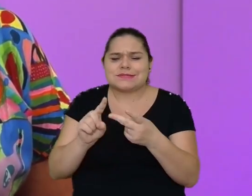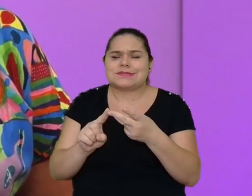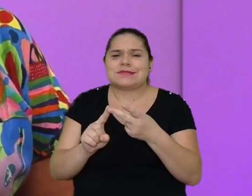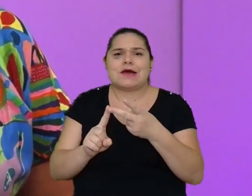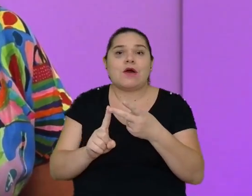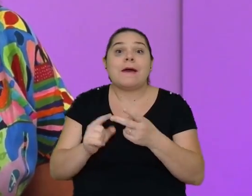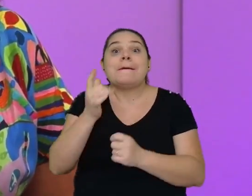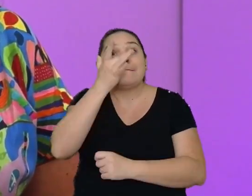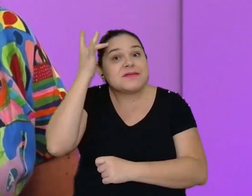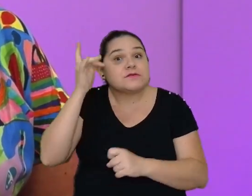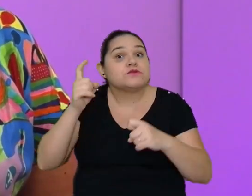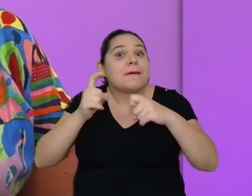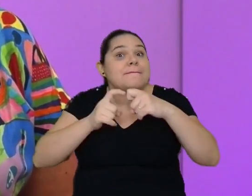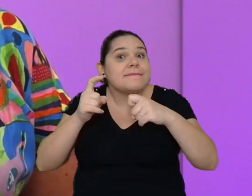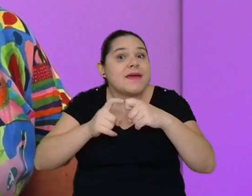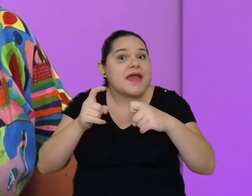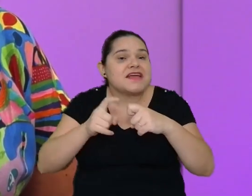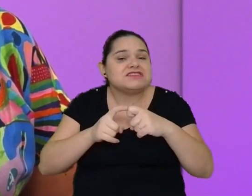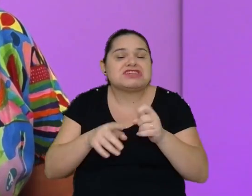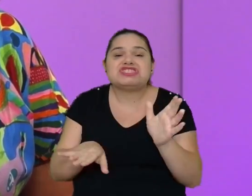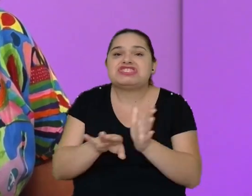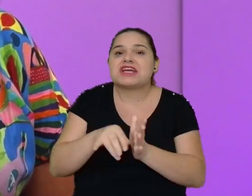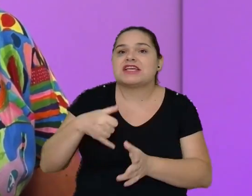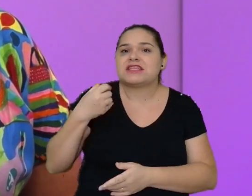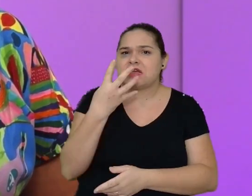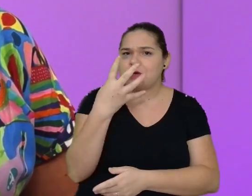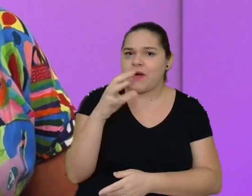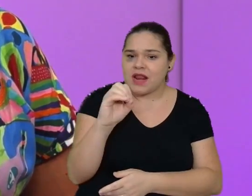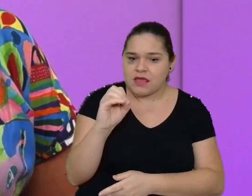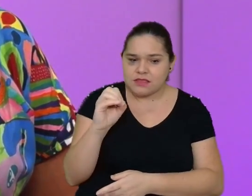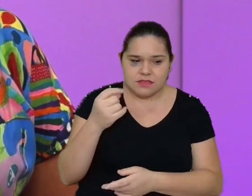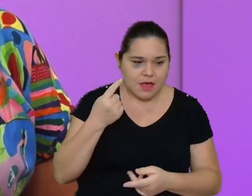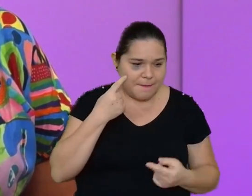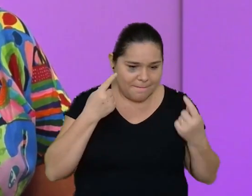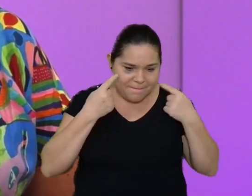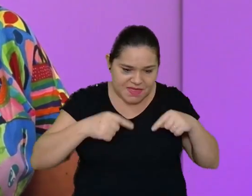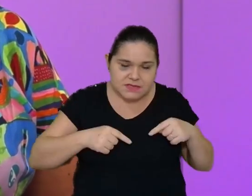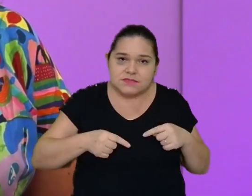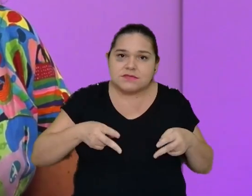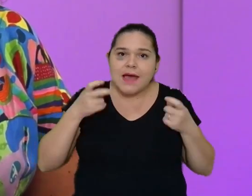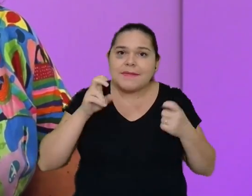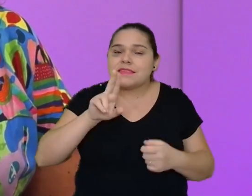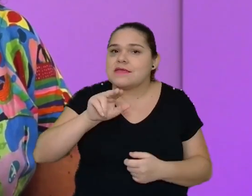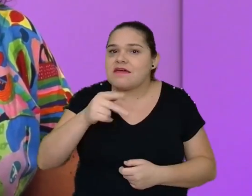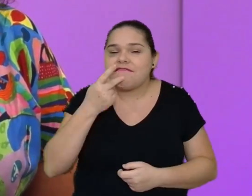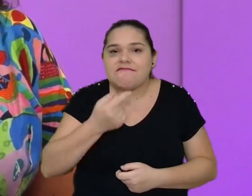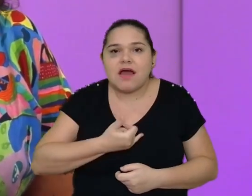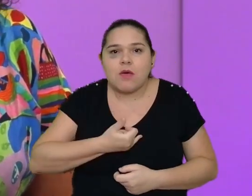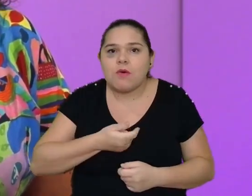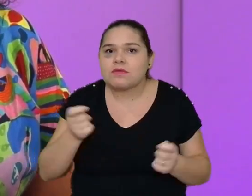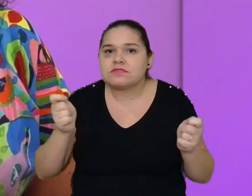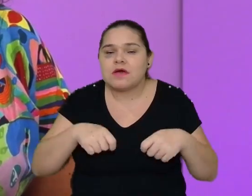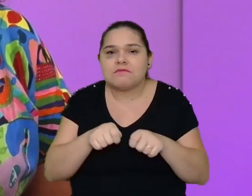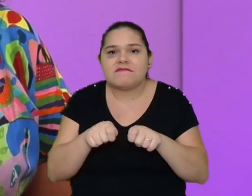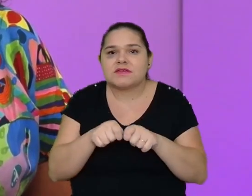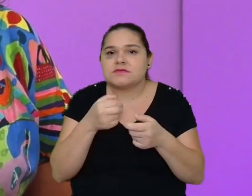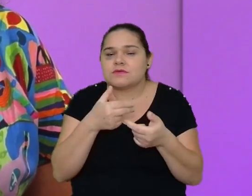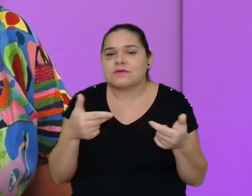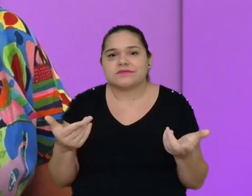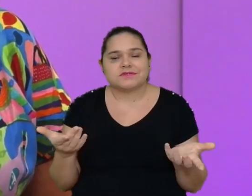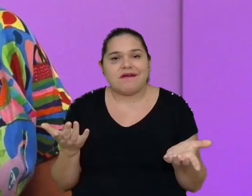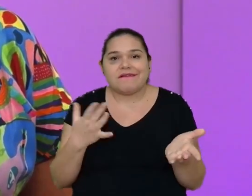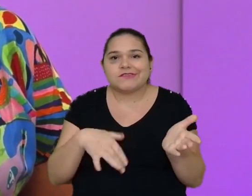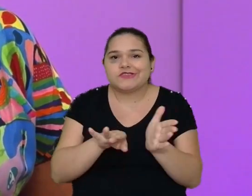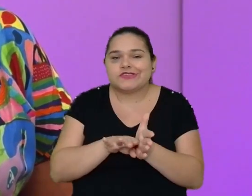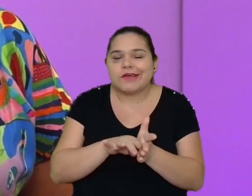chegam quase nos seus 40 anos, se dando conta de ninguém me falou antes que eu podia ter feito alguma coisa. Quando elas chegam, não